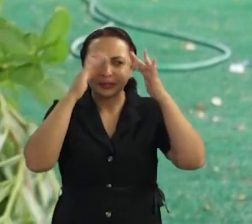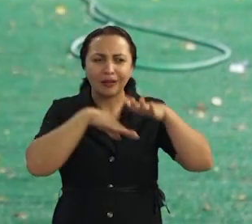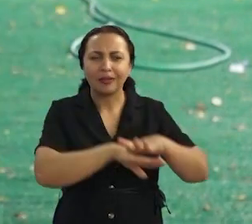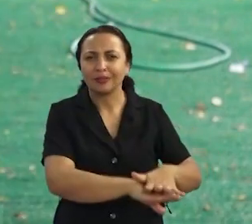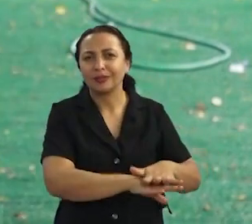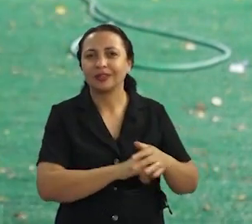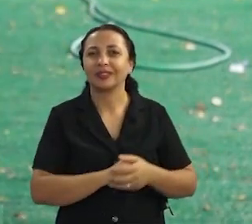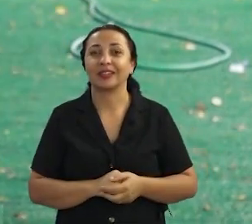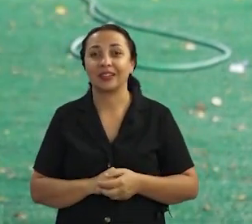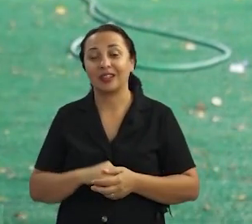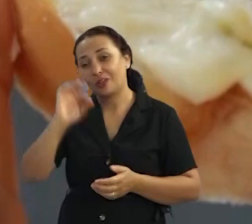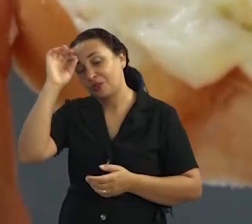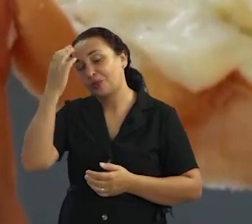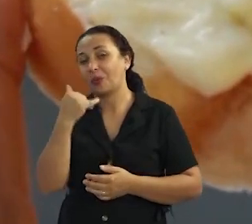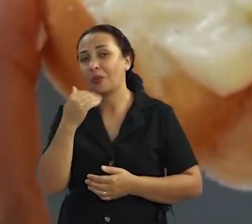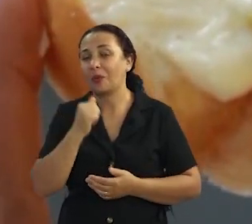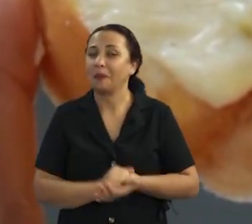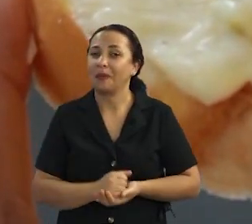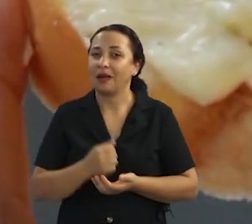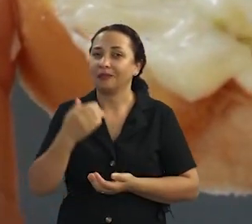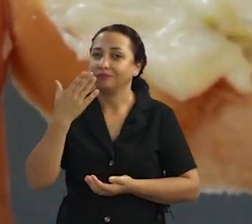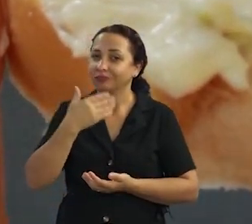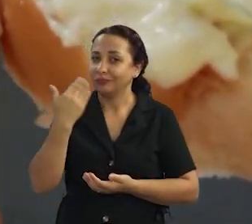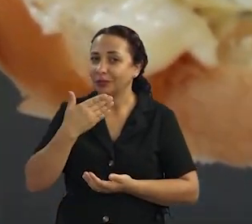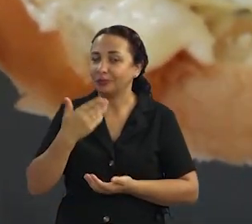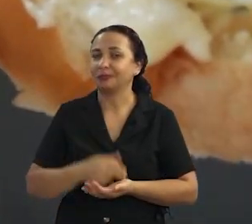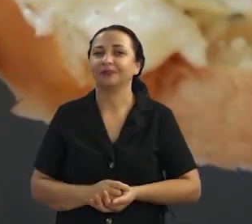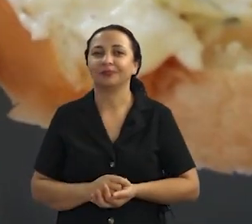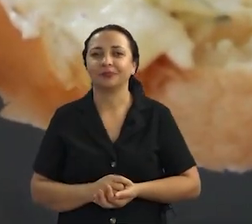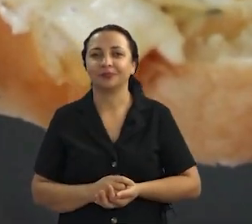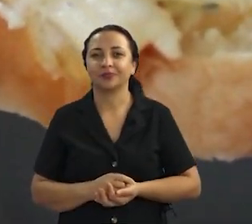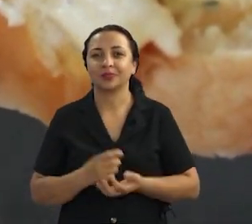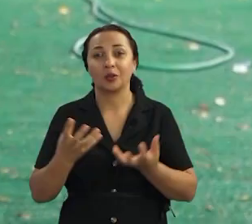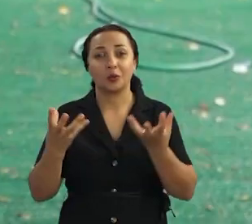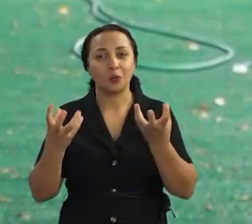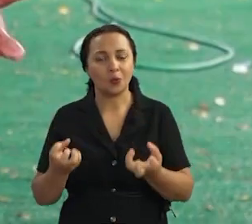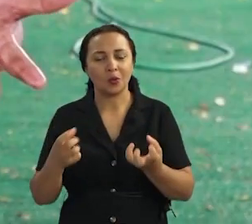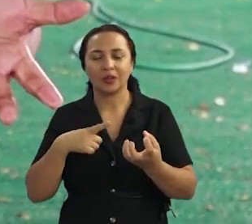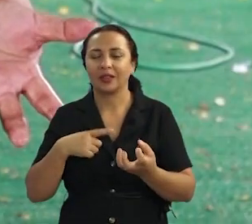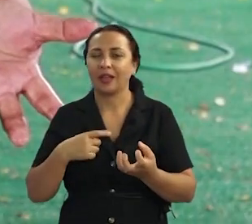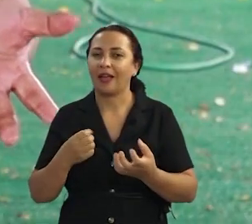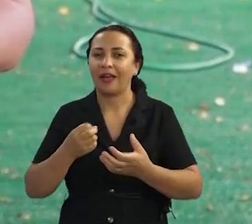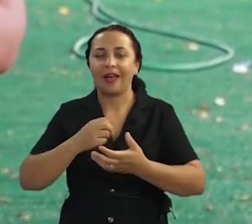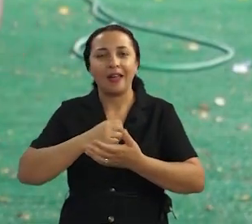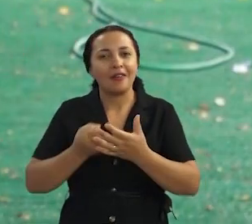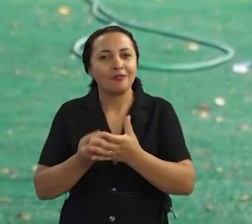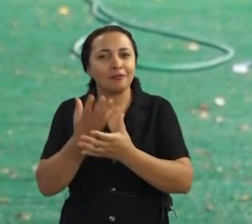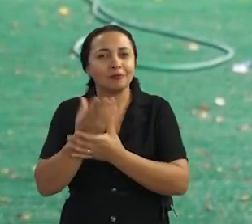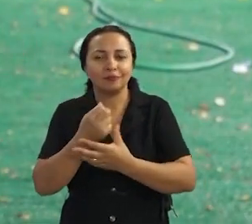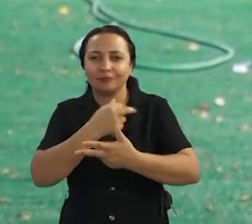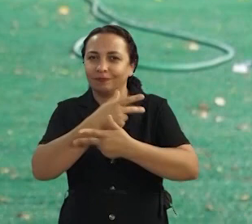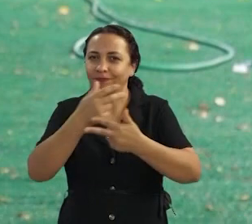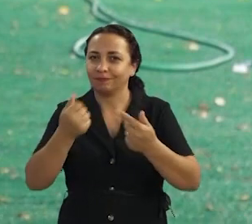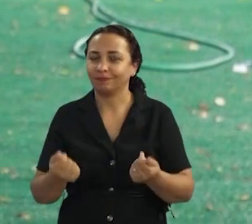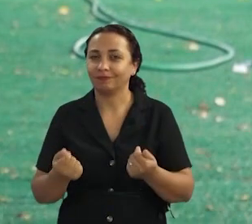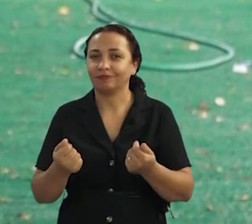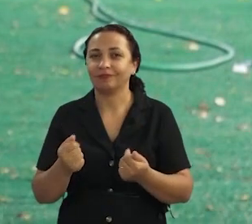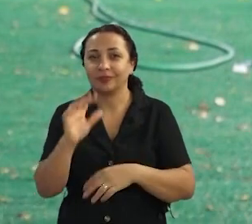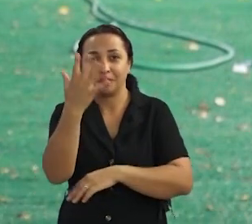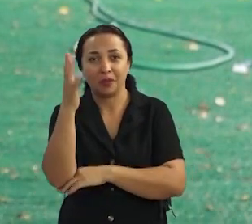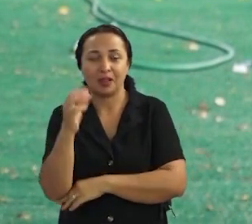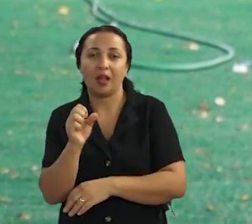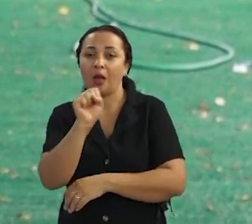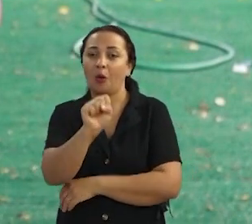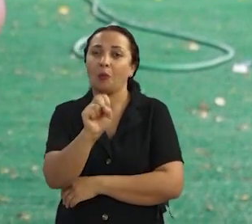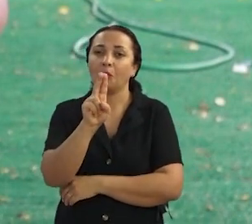é muito além do que somente consumir o alimento, né? O sertão tem uma grande biodiversidade. Então, essa planta, por exemplo, aqui, ela é